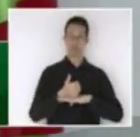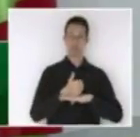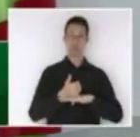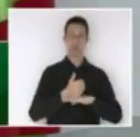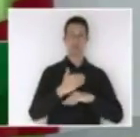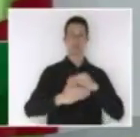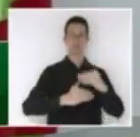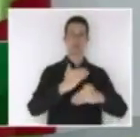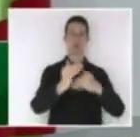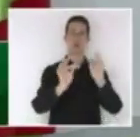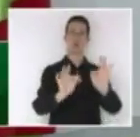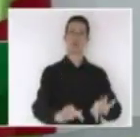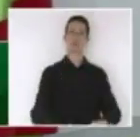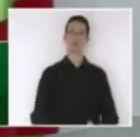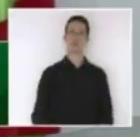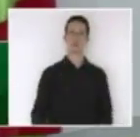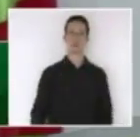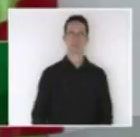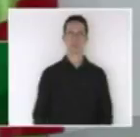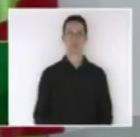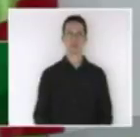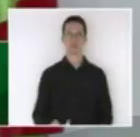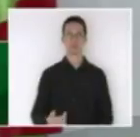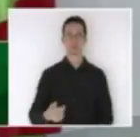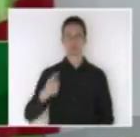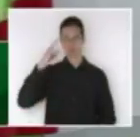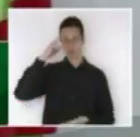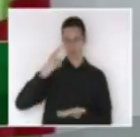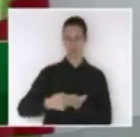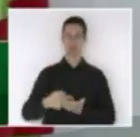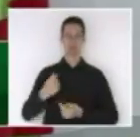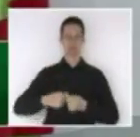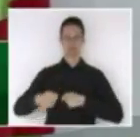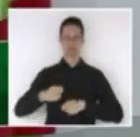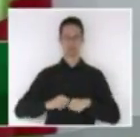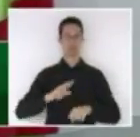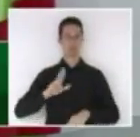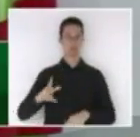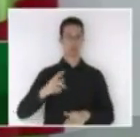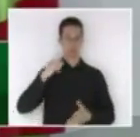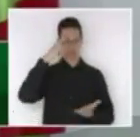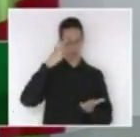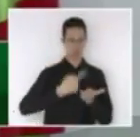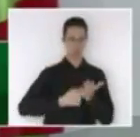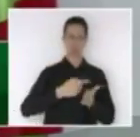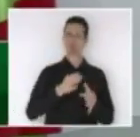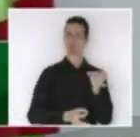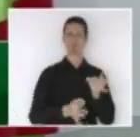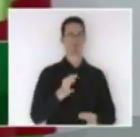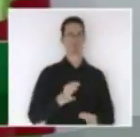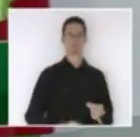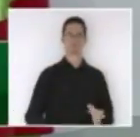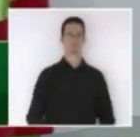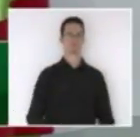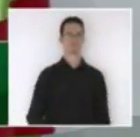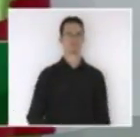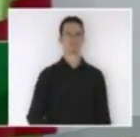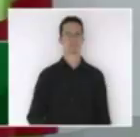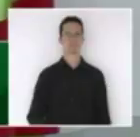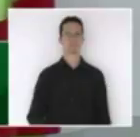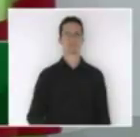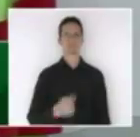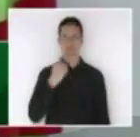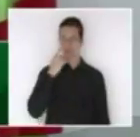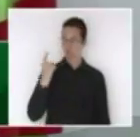administrativa, não é por decisão judicial que tivesse cumprir. Vejo aqui o Roberto Salum,